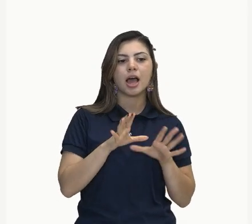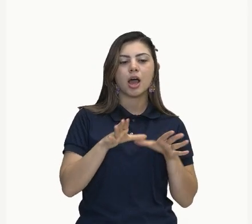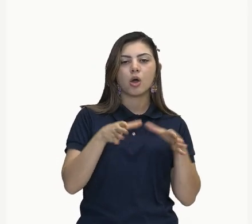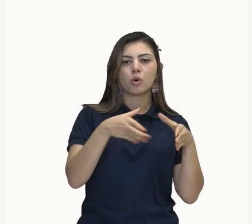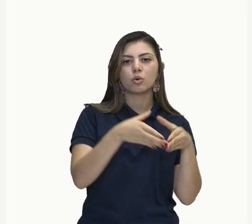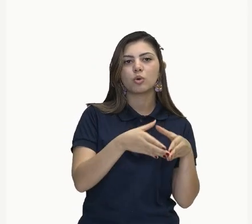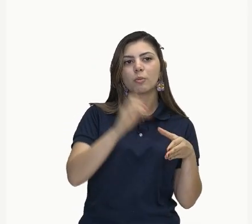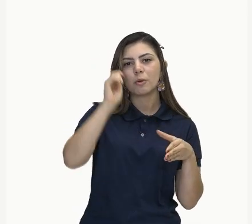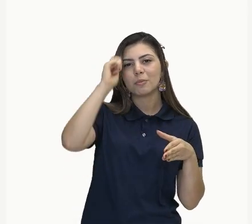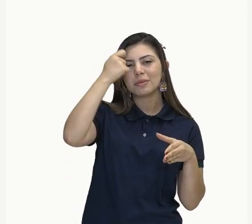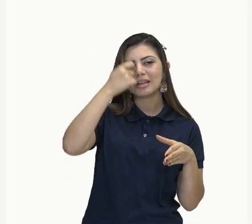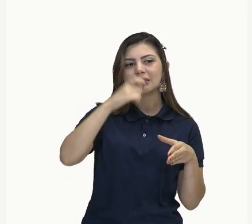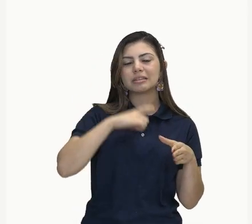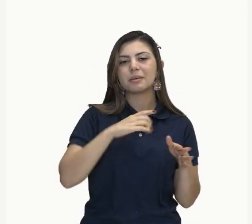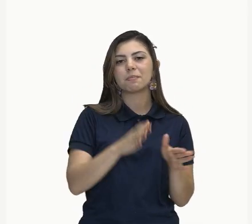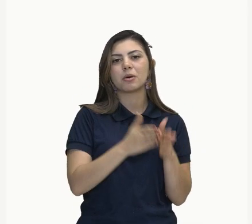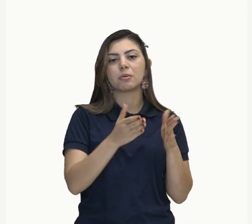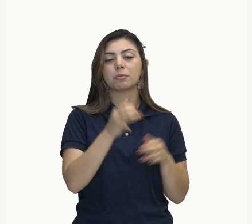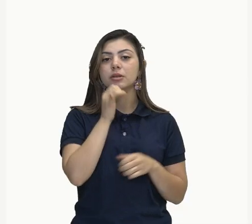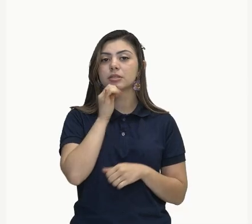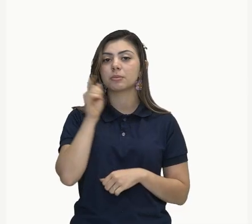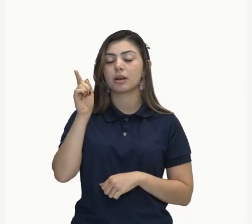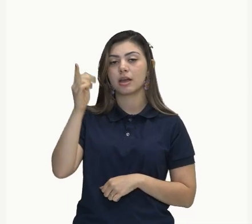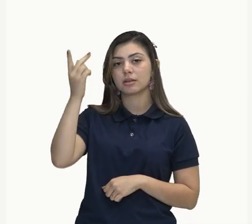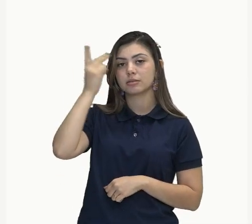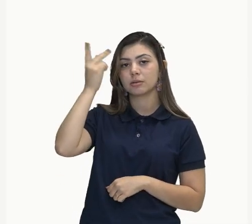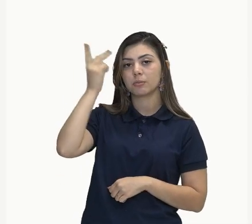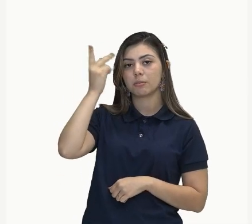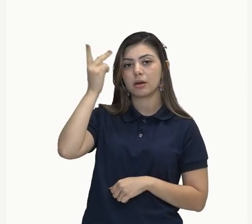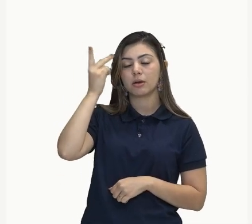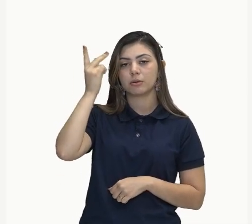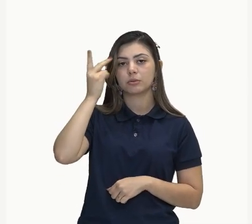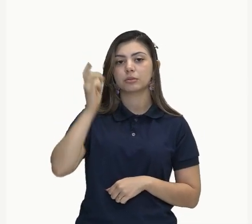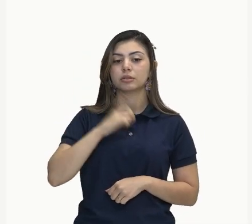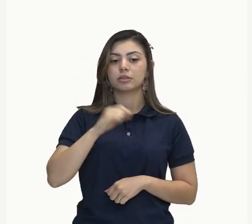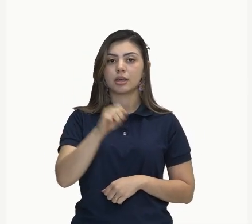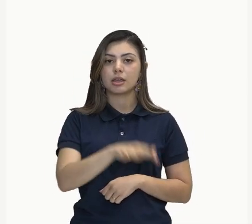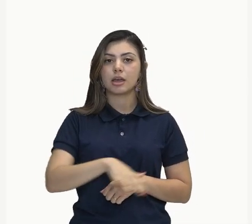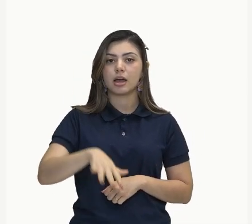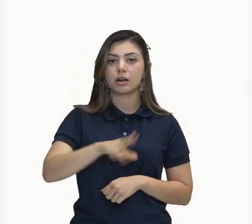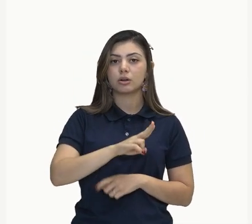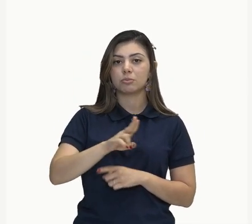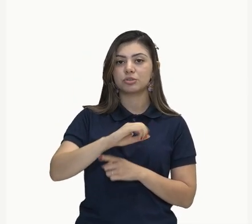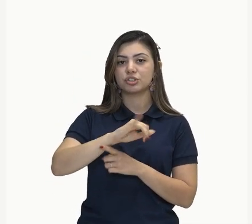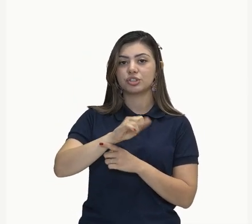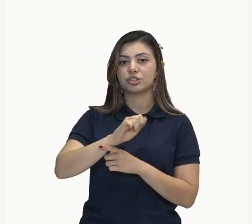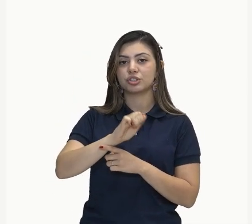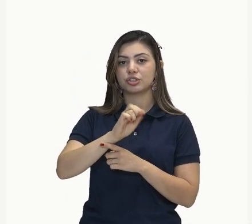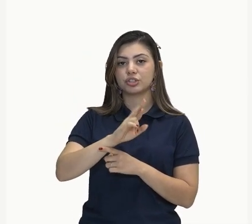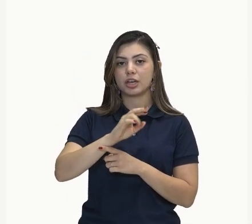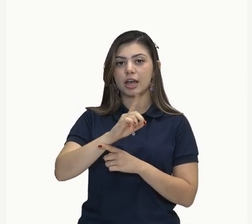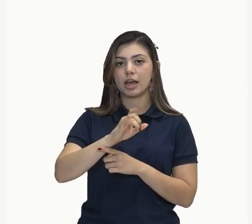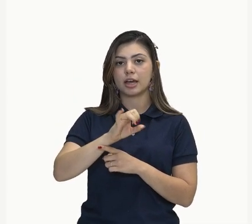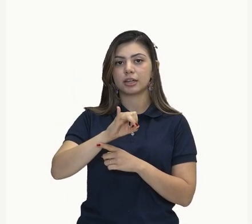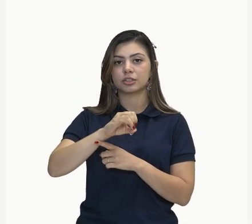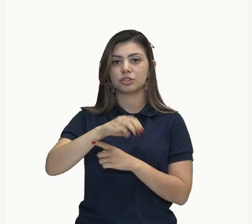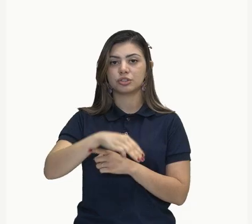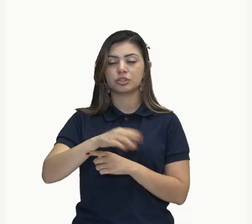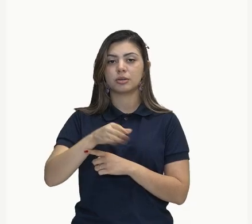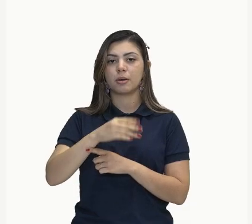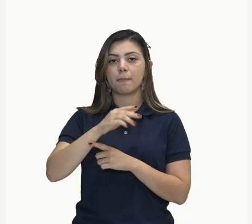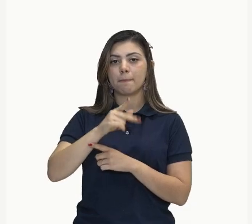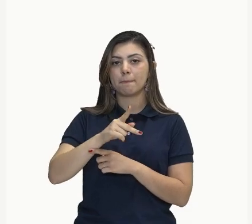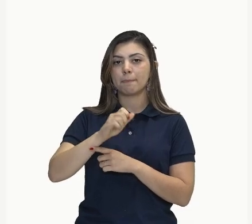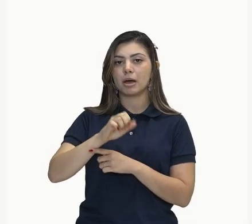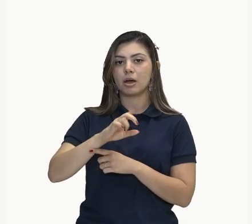periferias. Na cidade de São Paulo, por exemplo, existe o bairro Jardim Paulistano, que tem um dos melhores